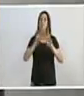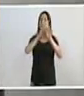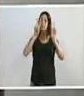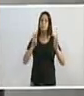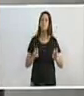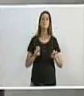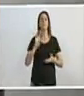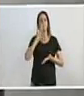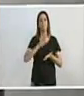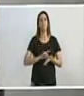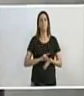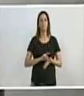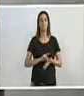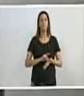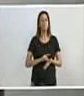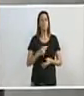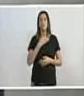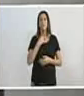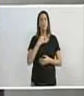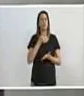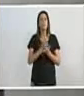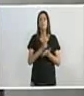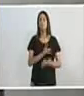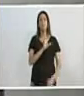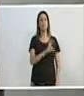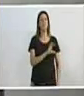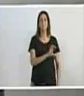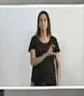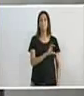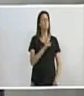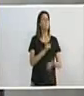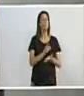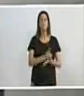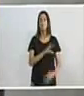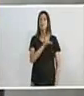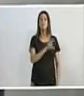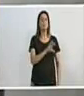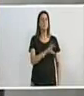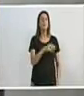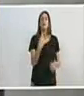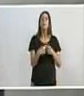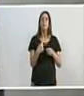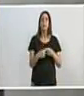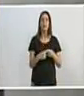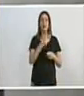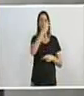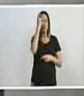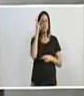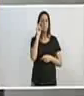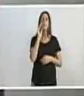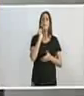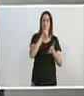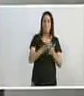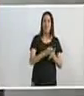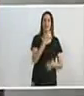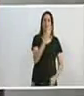situação. Não é possível que se continue incluindo na passagem como um todo o custo das